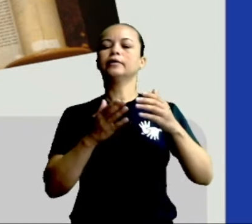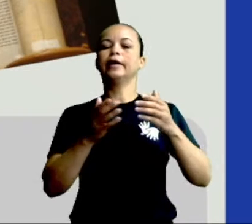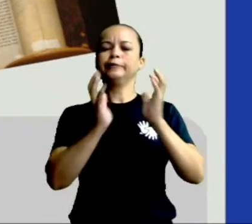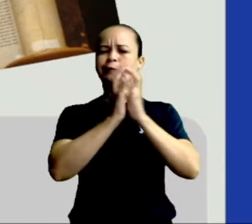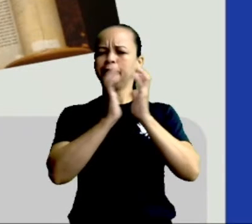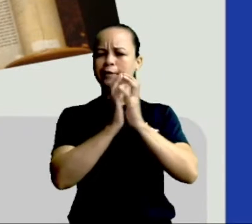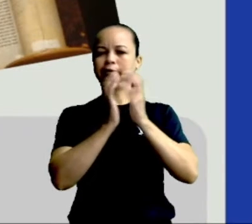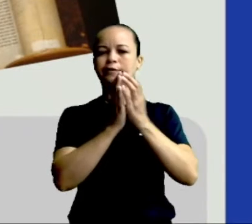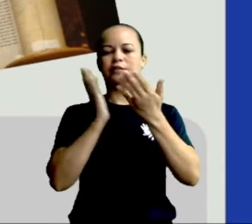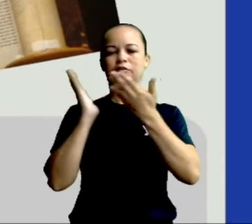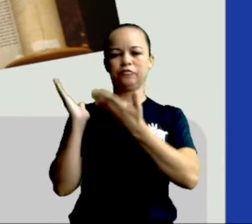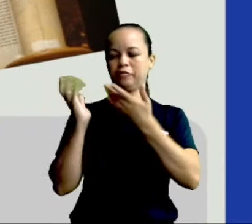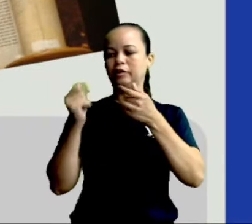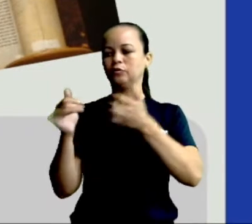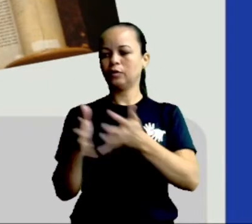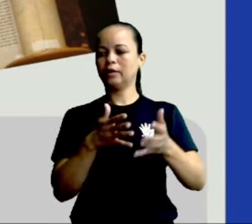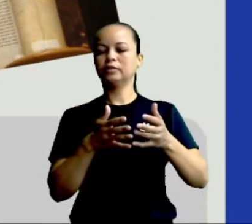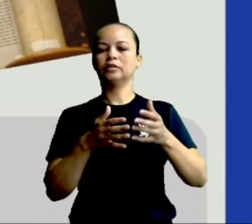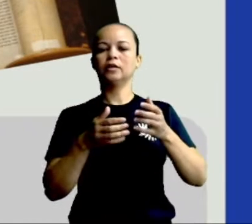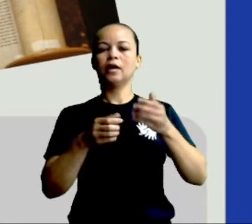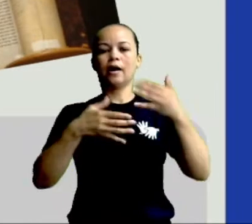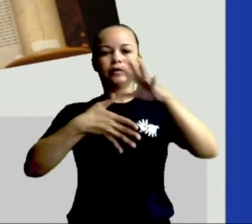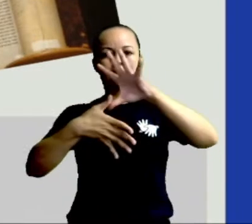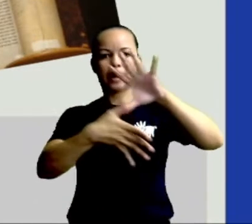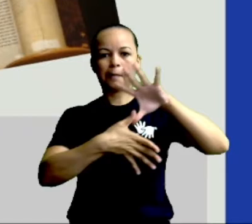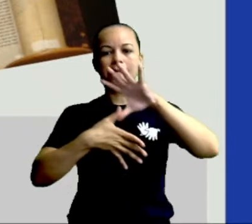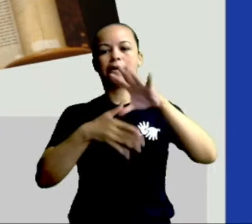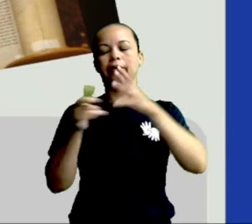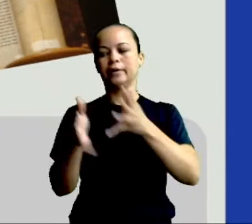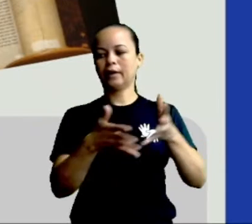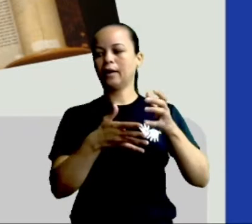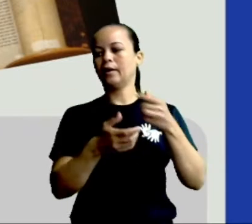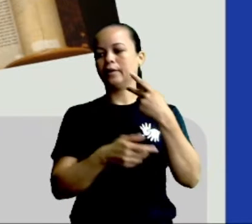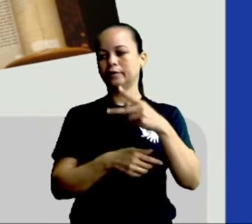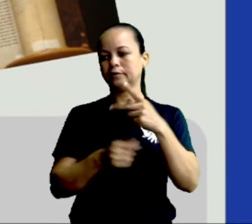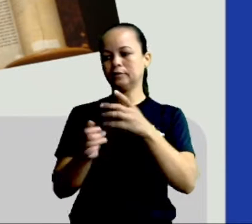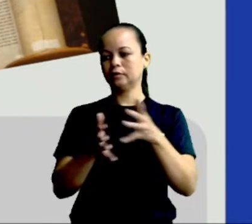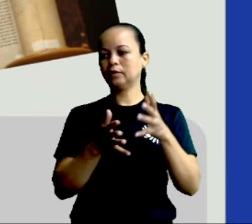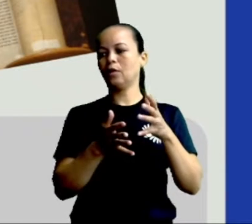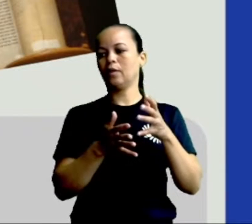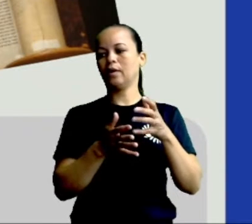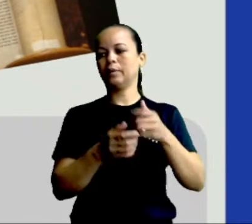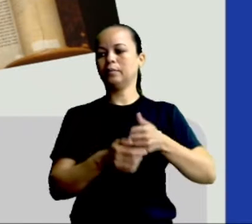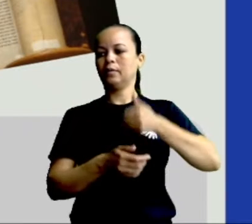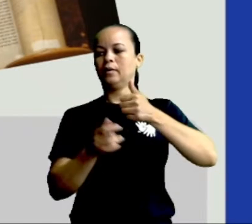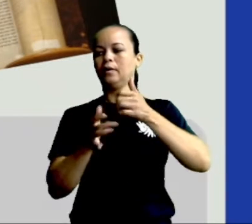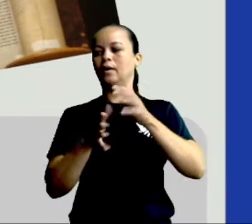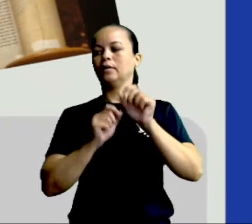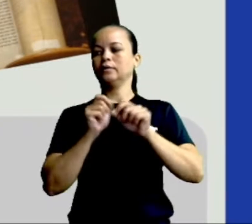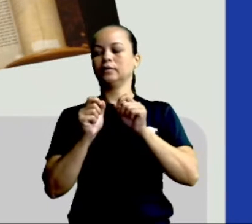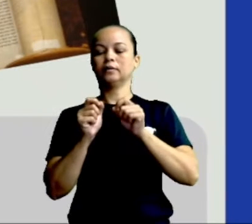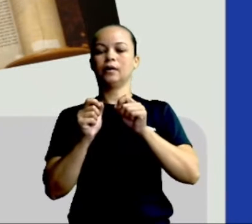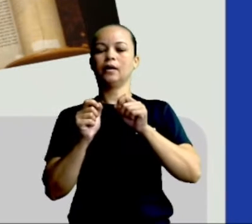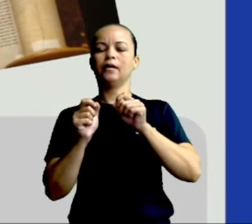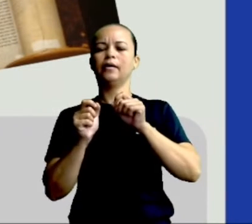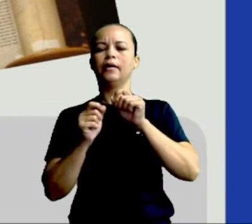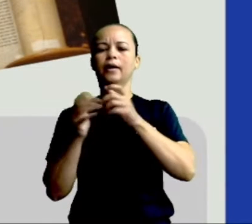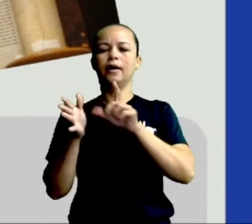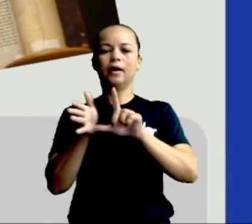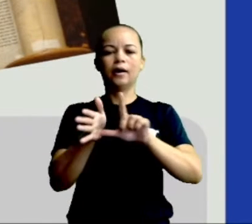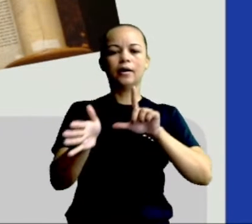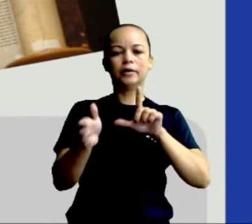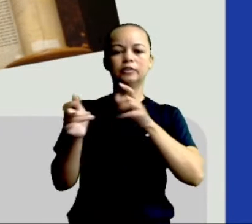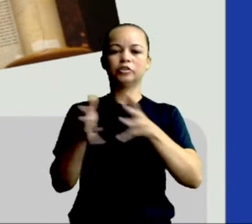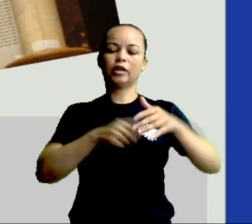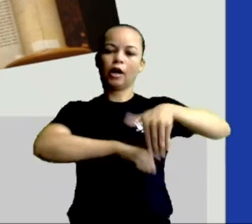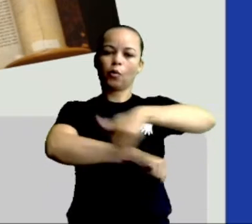durante a invasão holandesa. Essa sinagoga ela fica na Rua do Bom Jesus, que antes era conhecida como